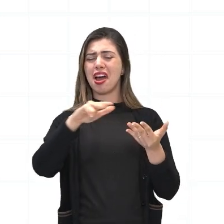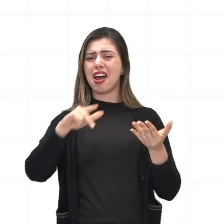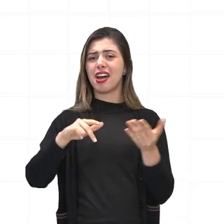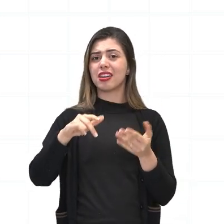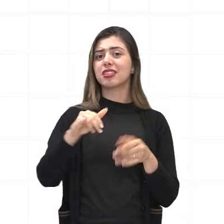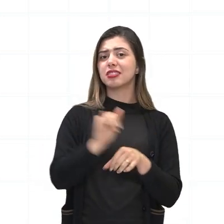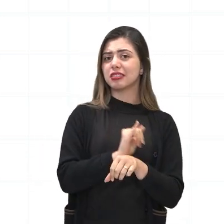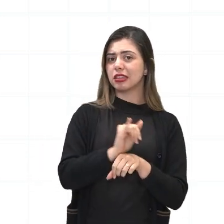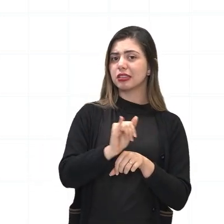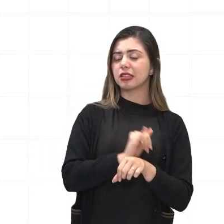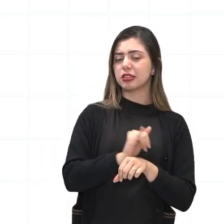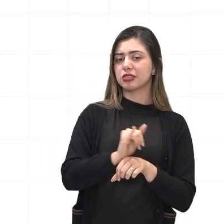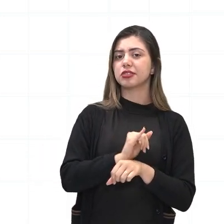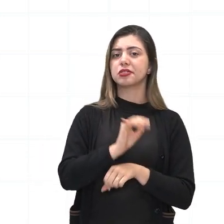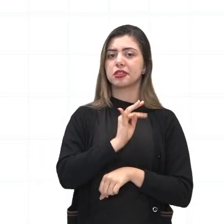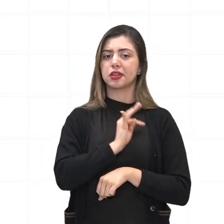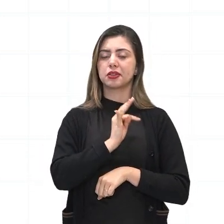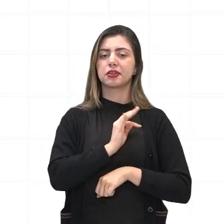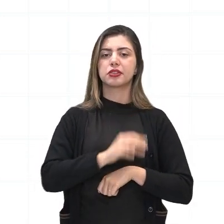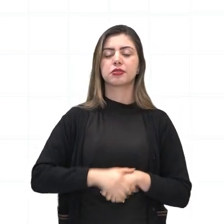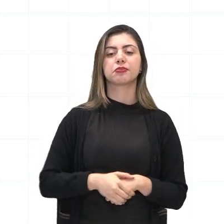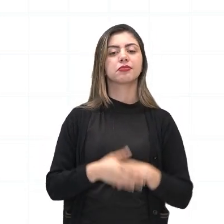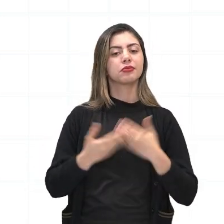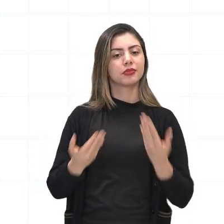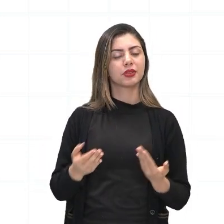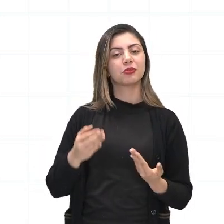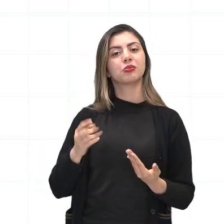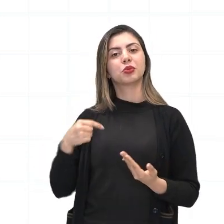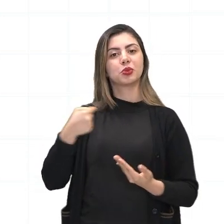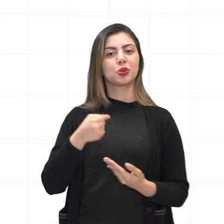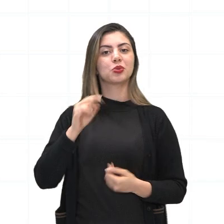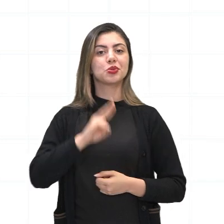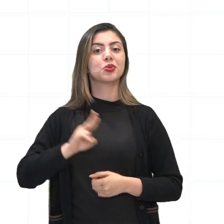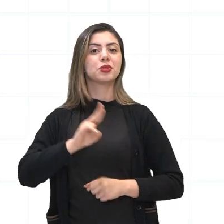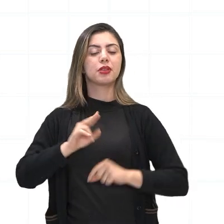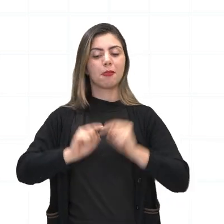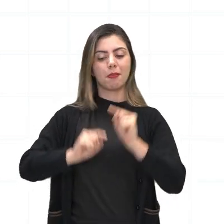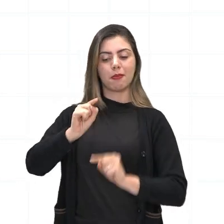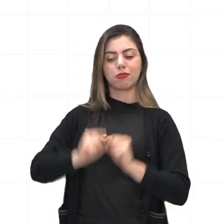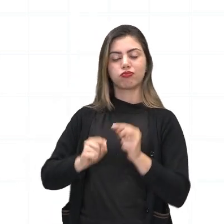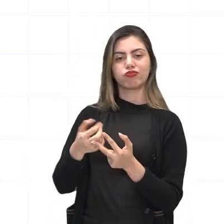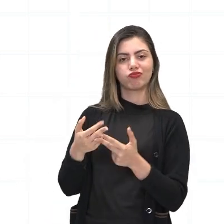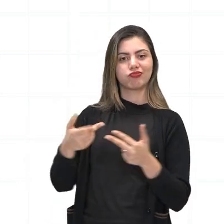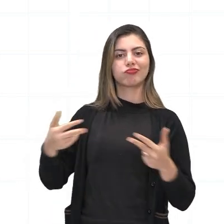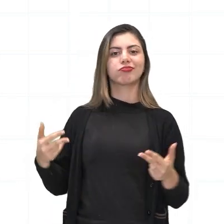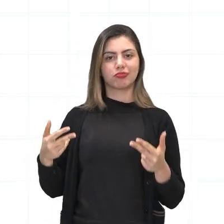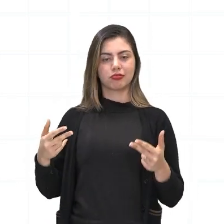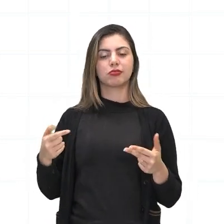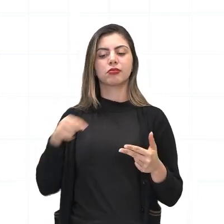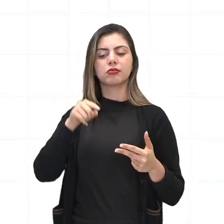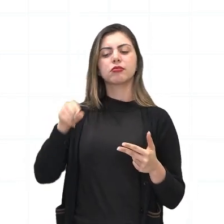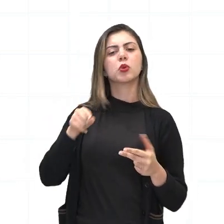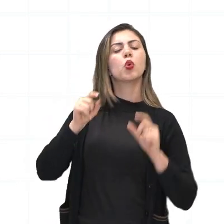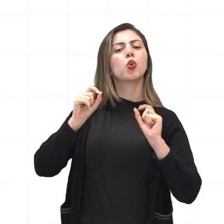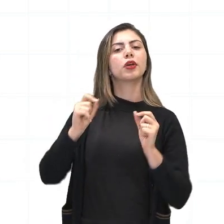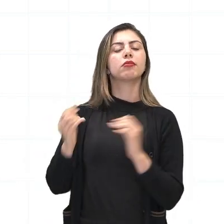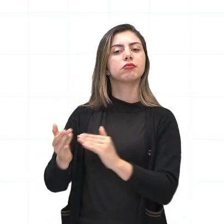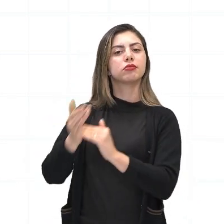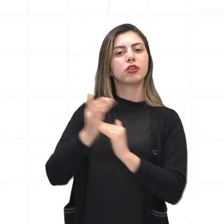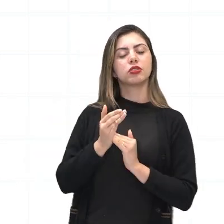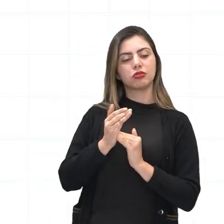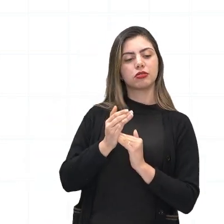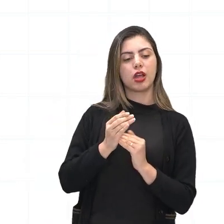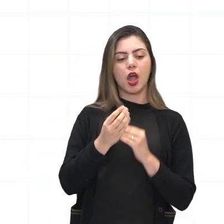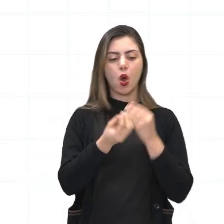falamos dessas técnicas, vamos utilizar vários instrumentos. Instrumentos esses que vão ser utilizados para ajudar